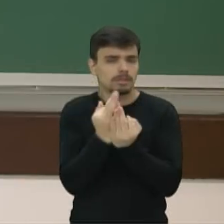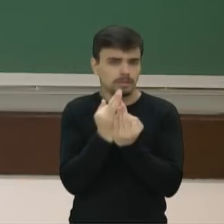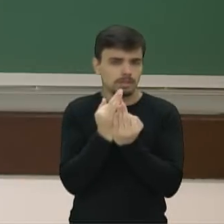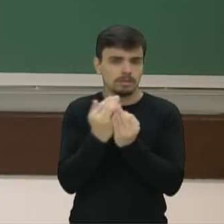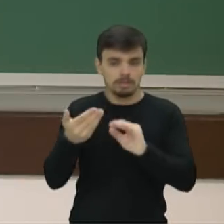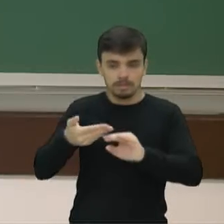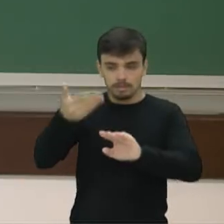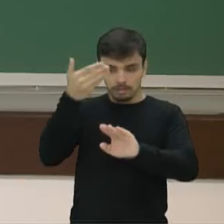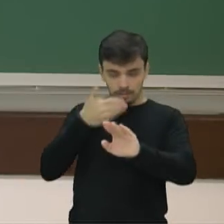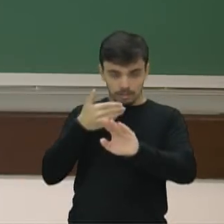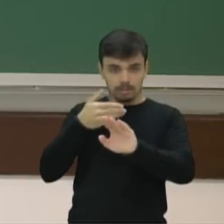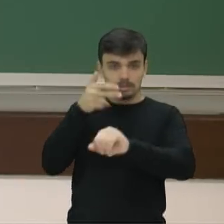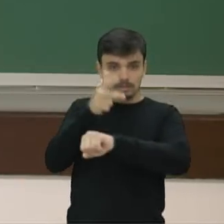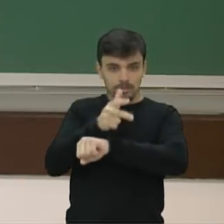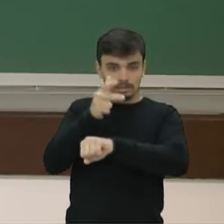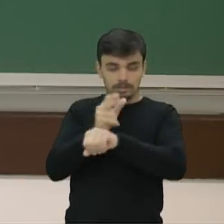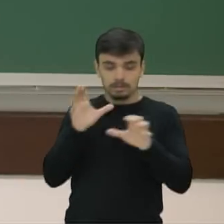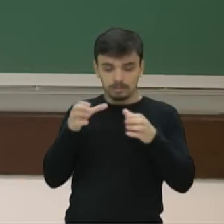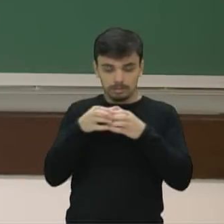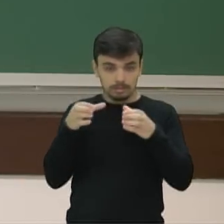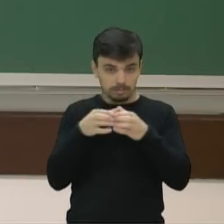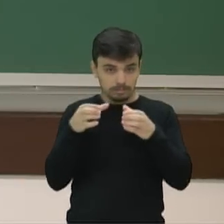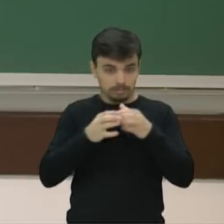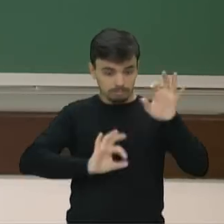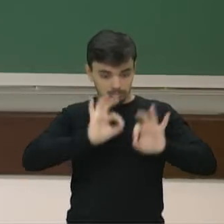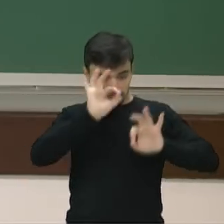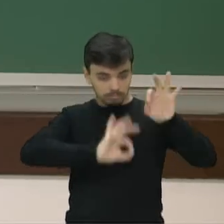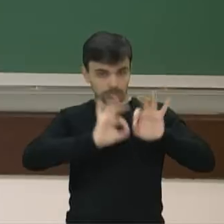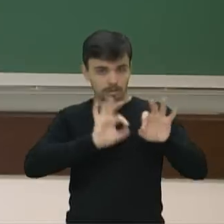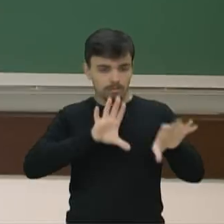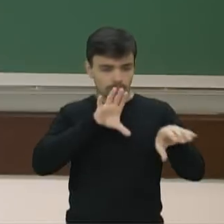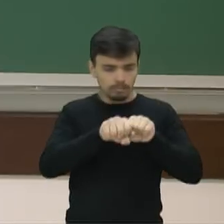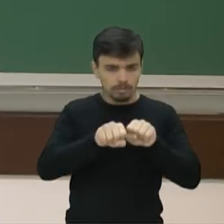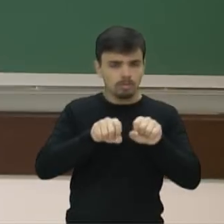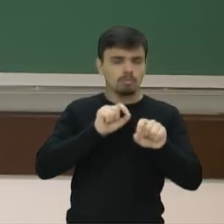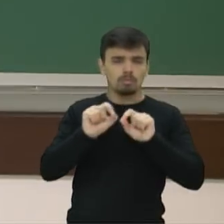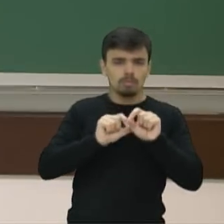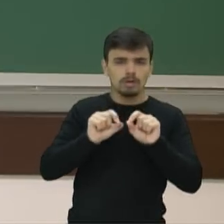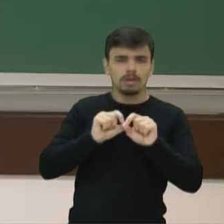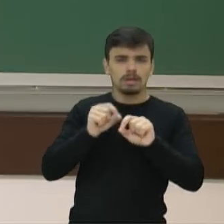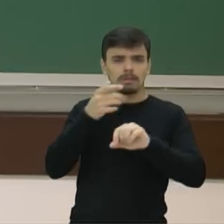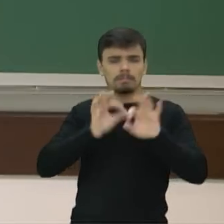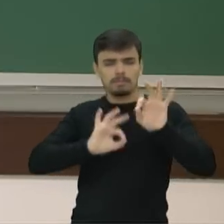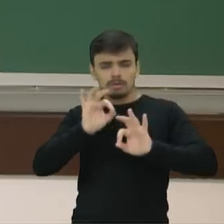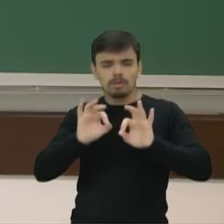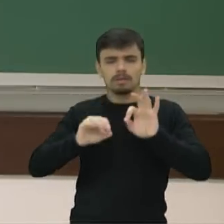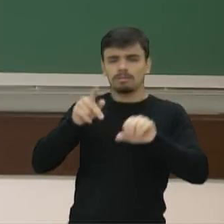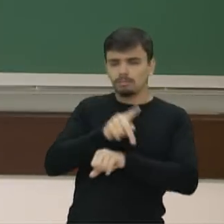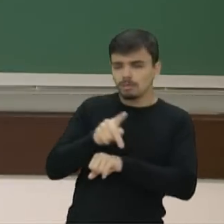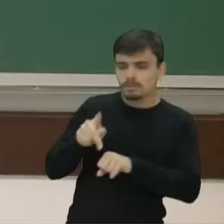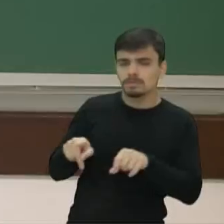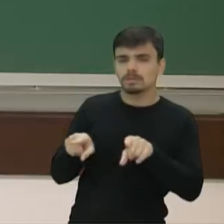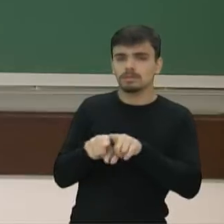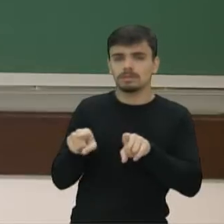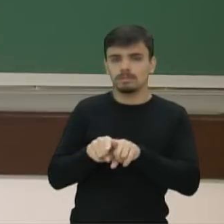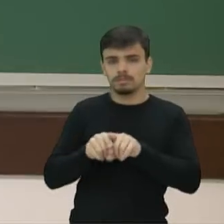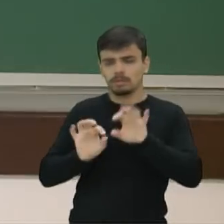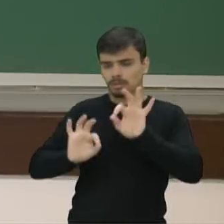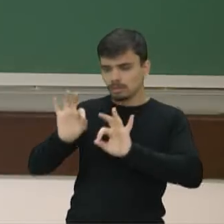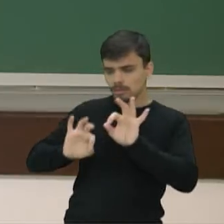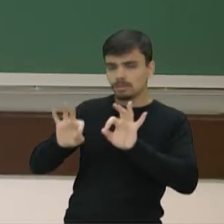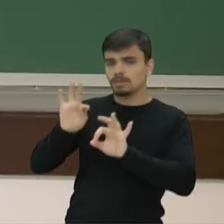trás das câmeras aqui, existe uma equipe técnica formada de produtores, formada de professores,